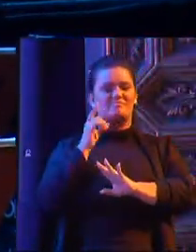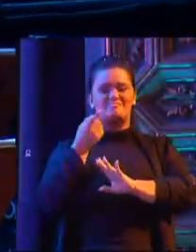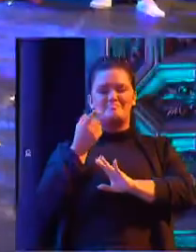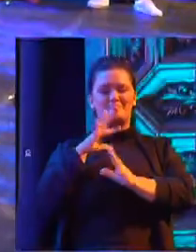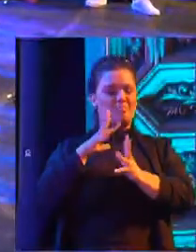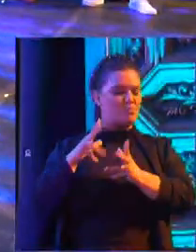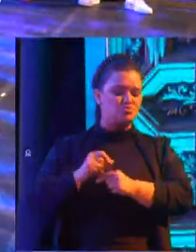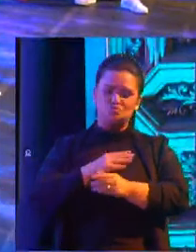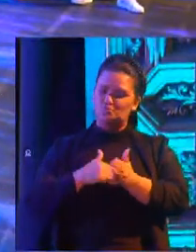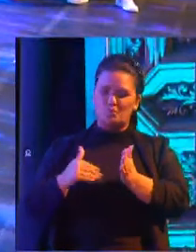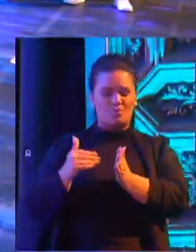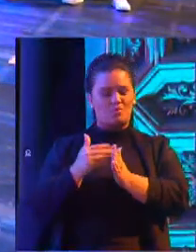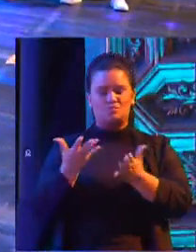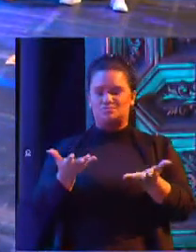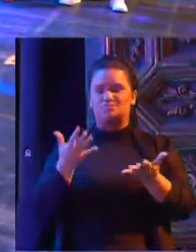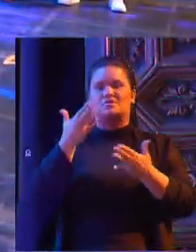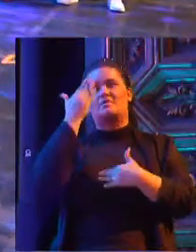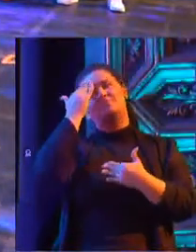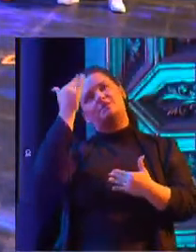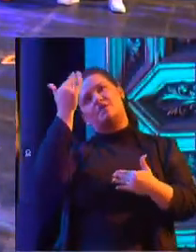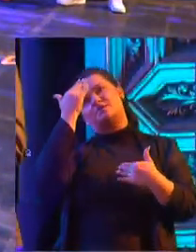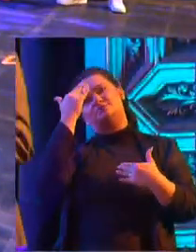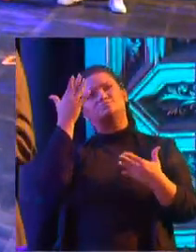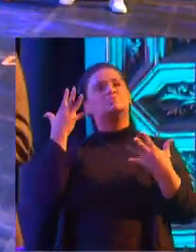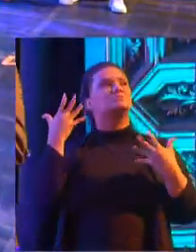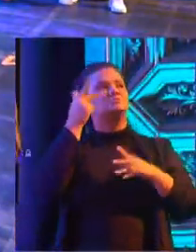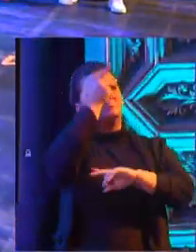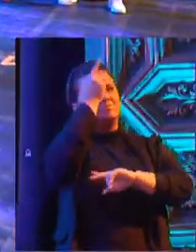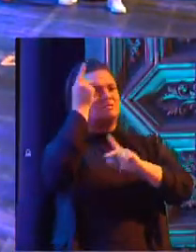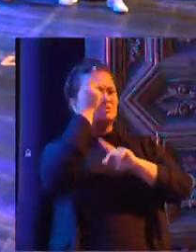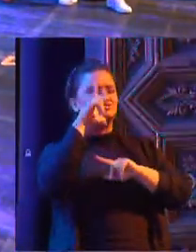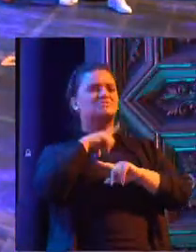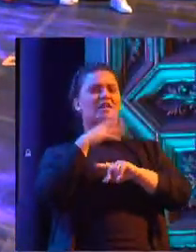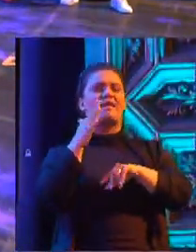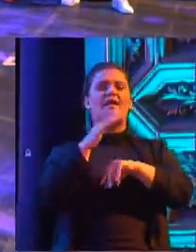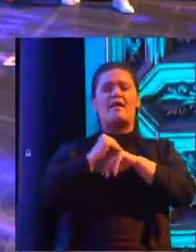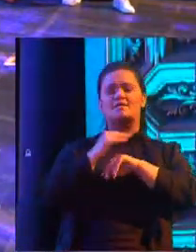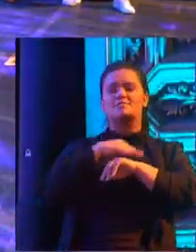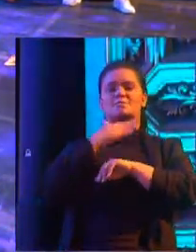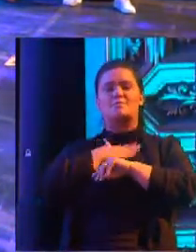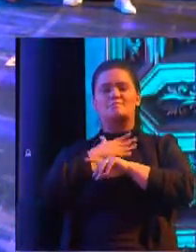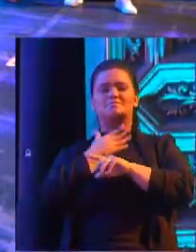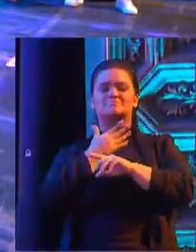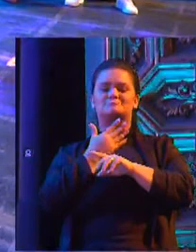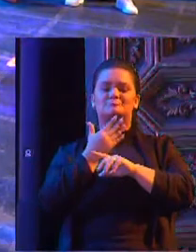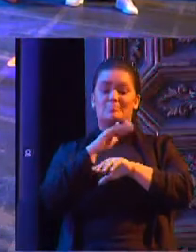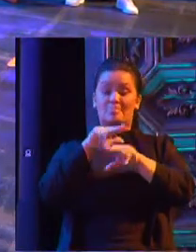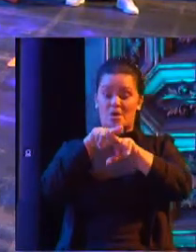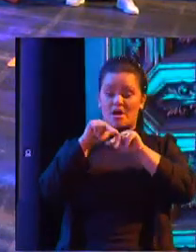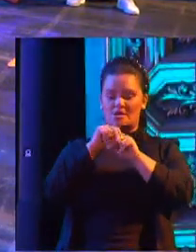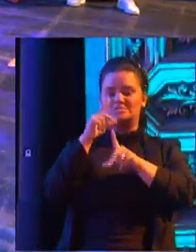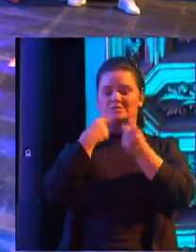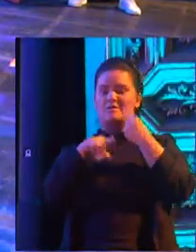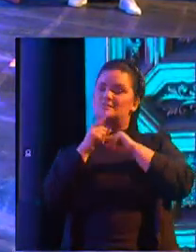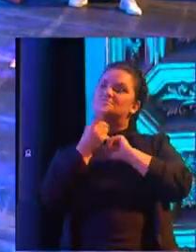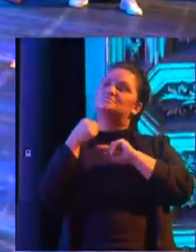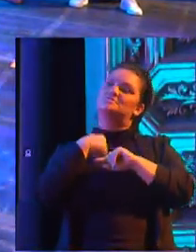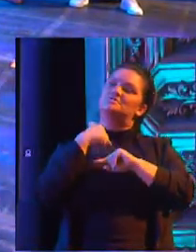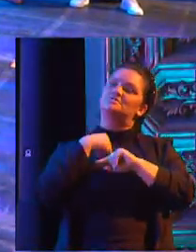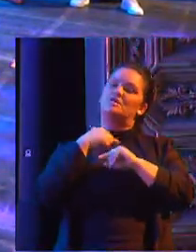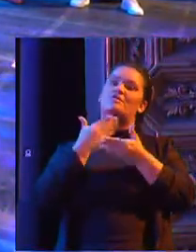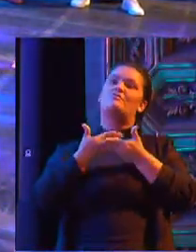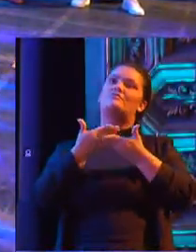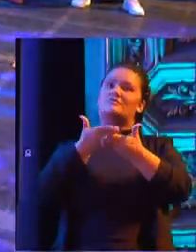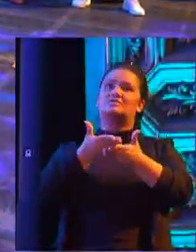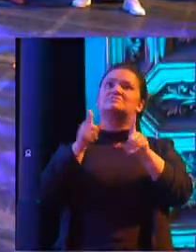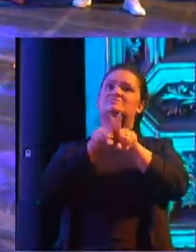mundo inteiro. Agradecer muito às pessoas que têm carinho por mim através da música, que é, eu ofereço